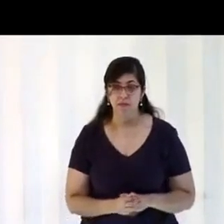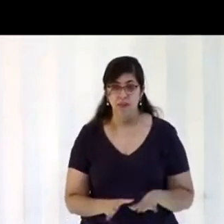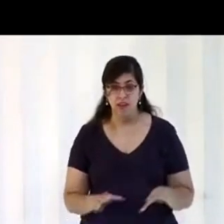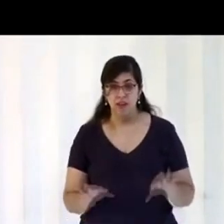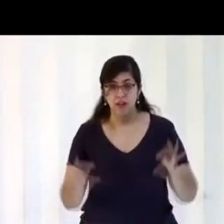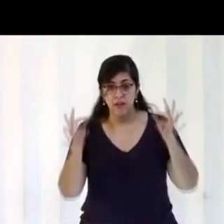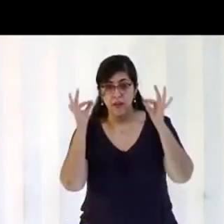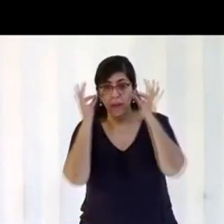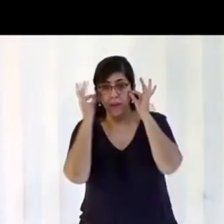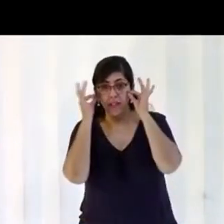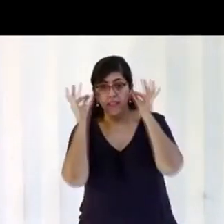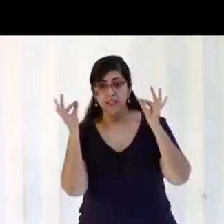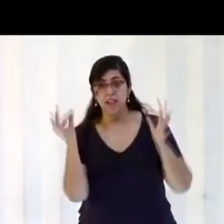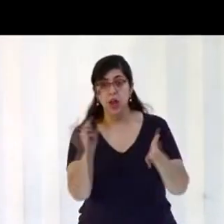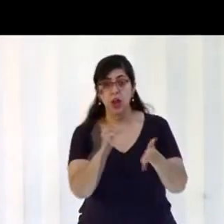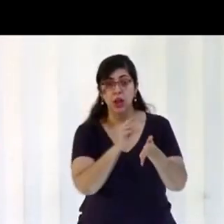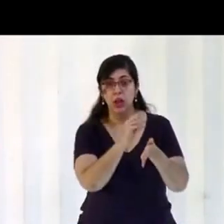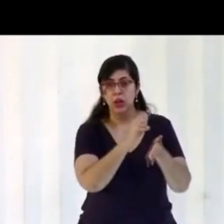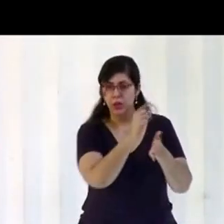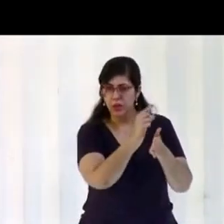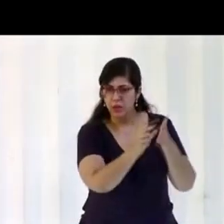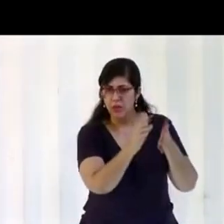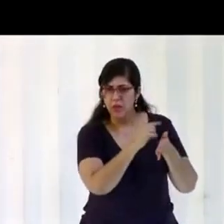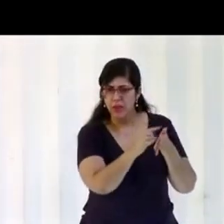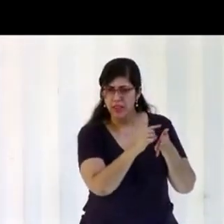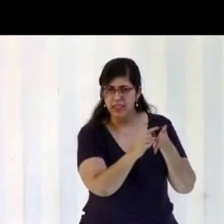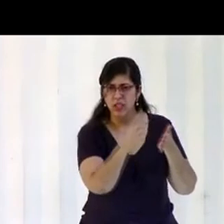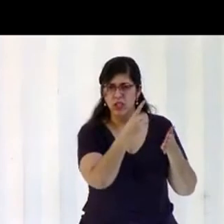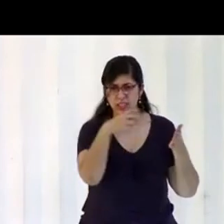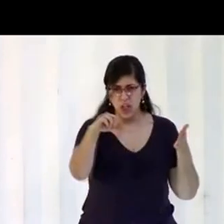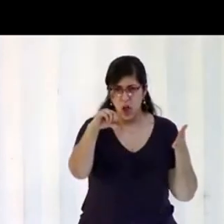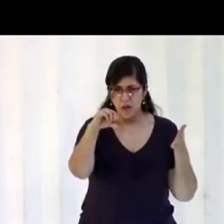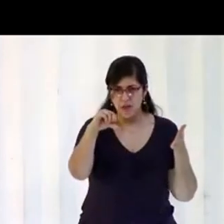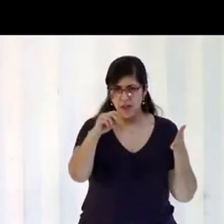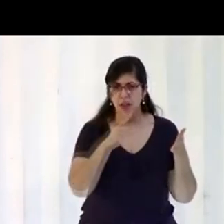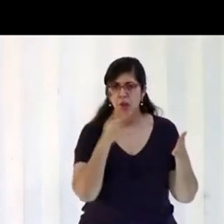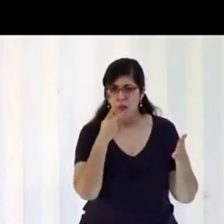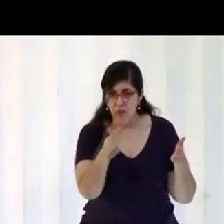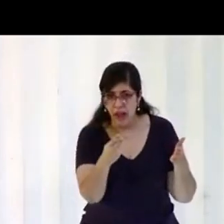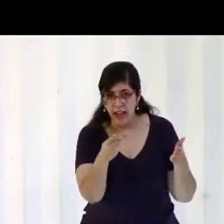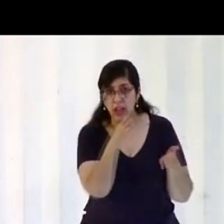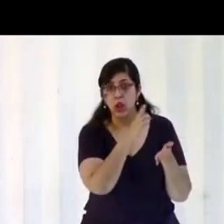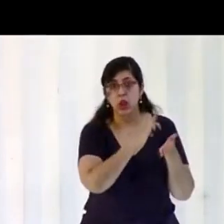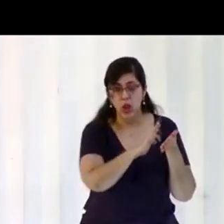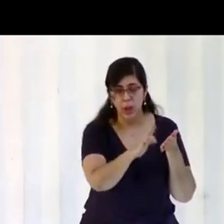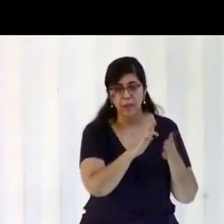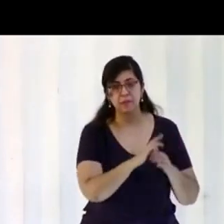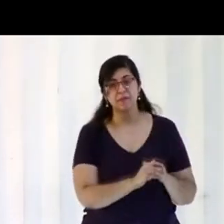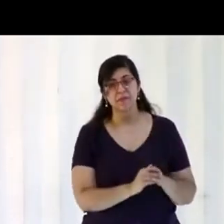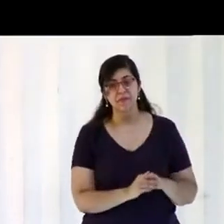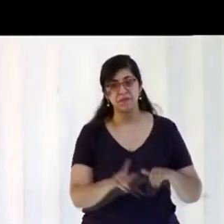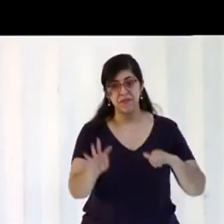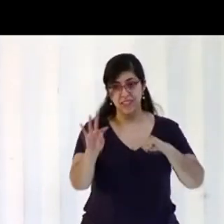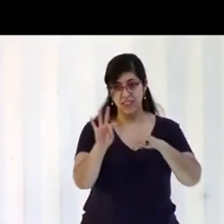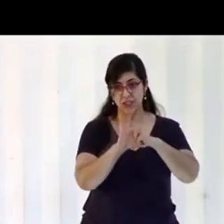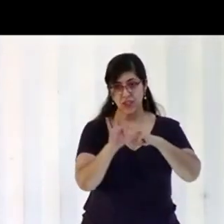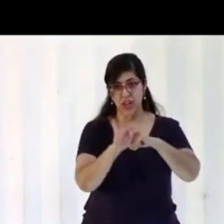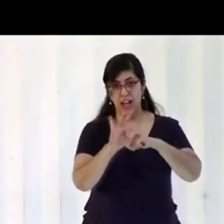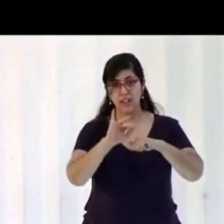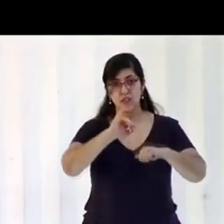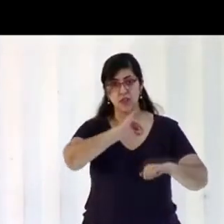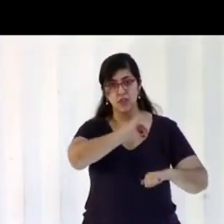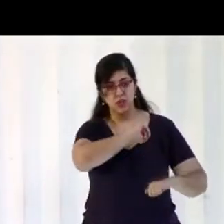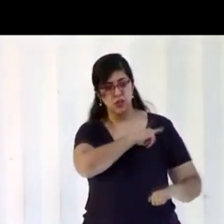o versículo 19, porque fala quem são os 12. No versículo 17, então, Tiago, filho de Zebedeu, e João, seu